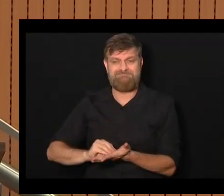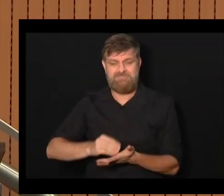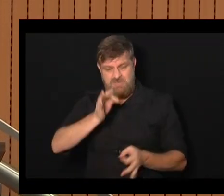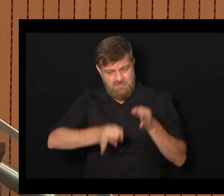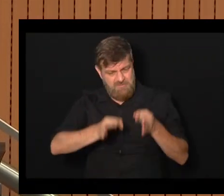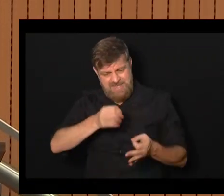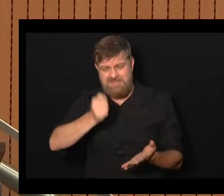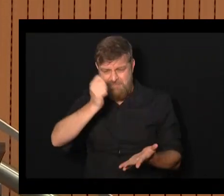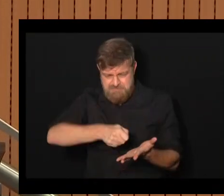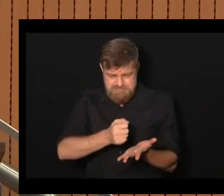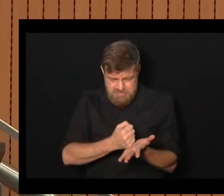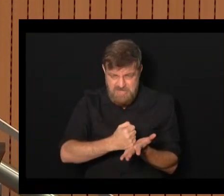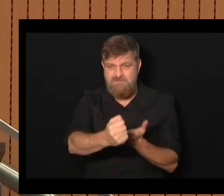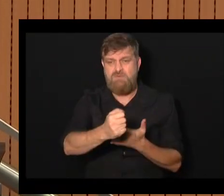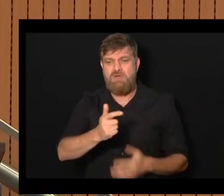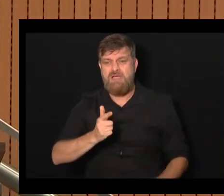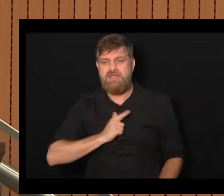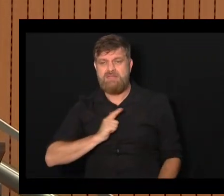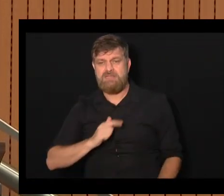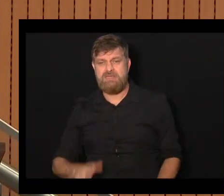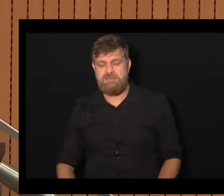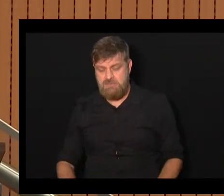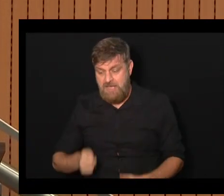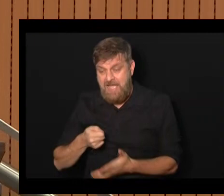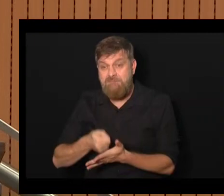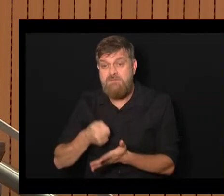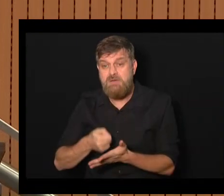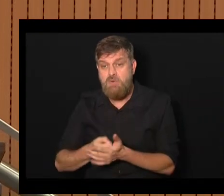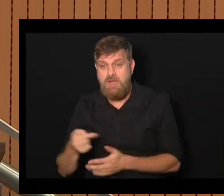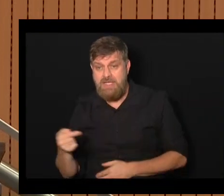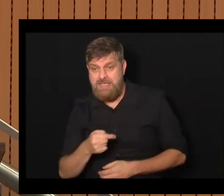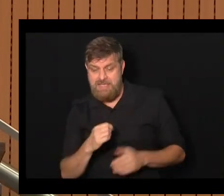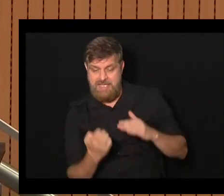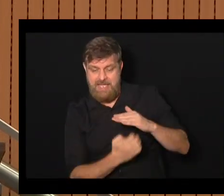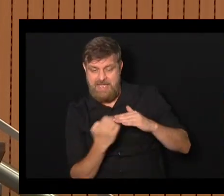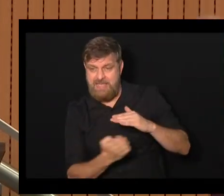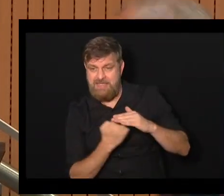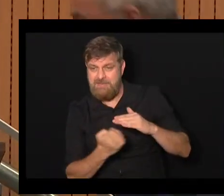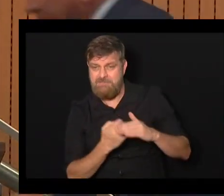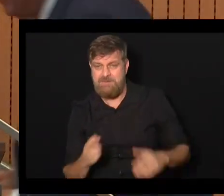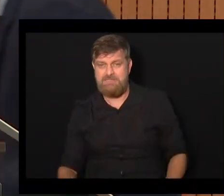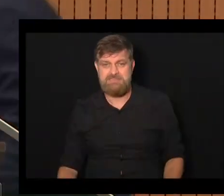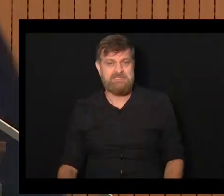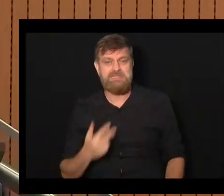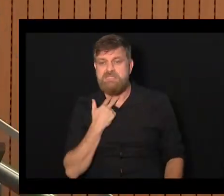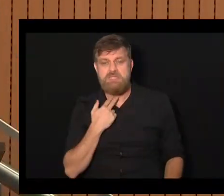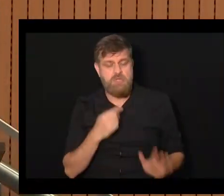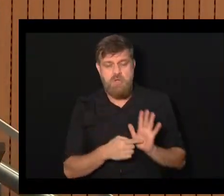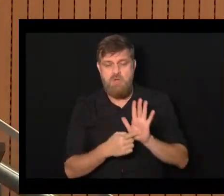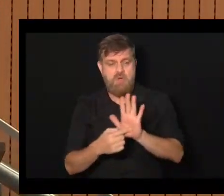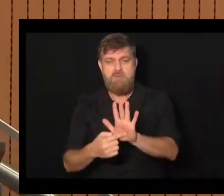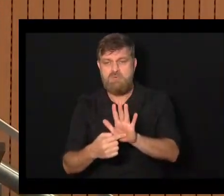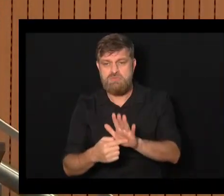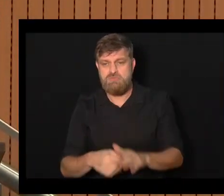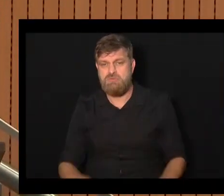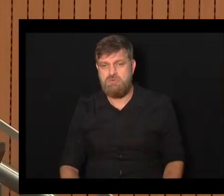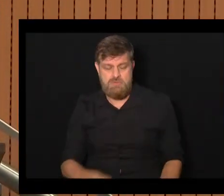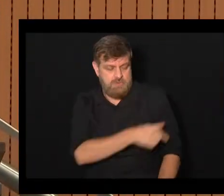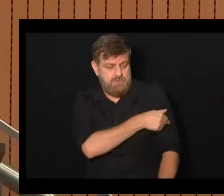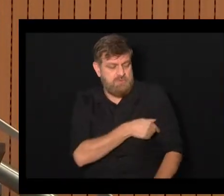julgado, tendo o auditor, em sua decisão, afirmado que a Endec não disponibilizou acesso aos